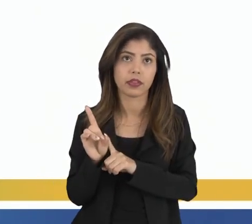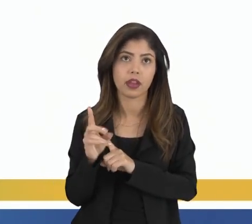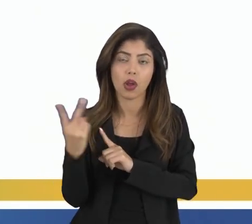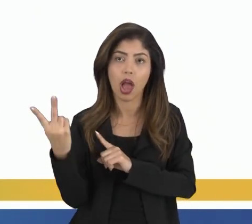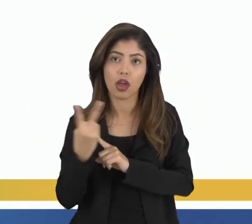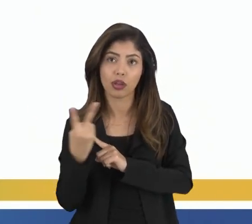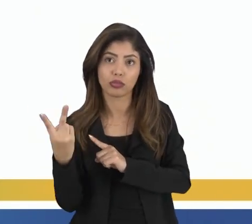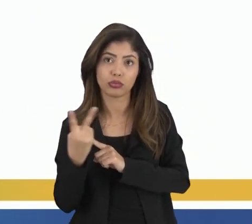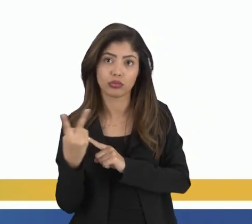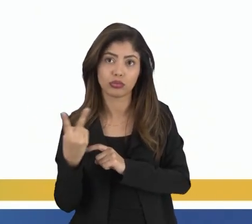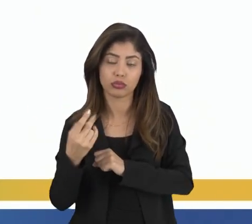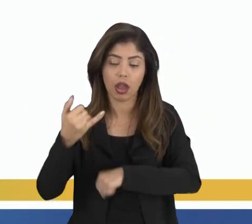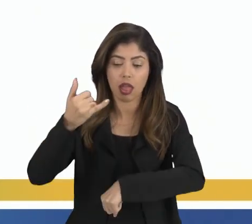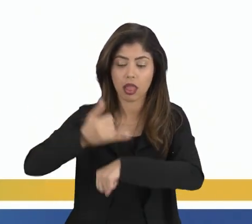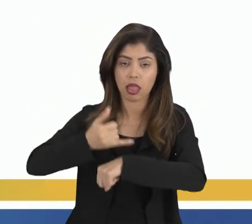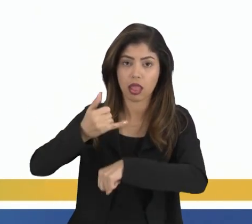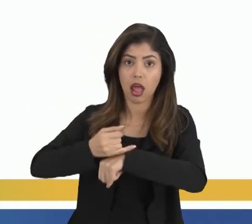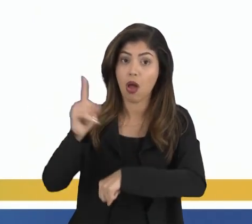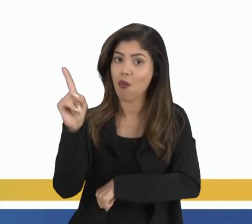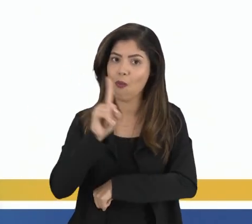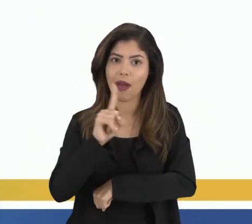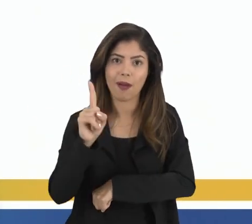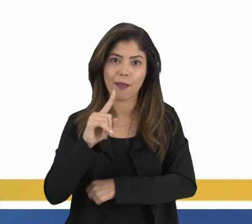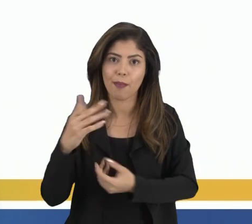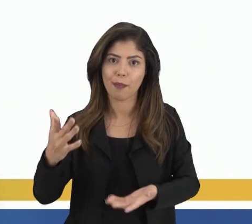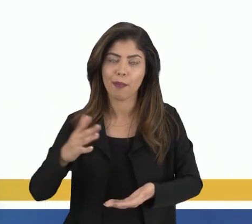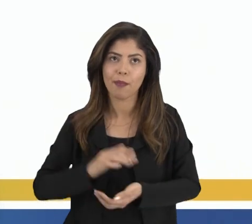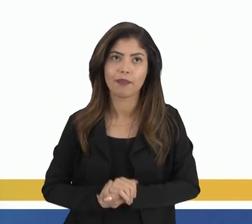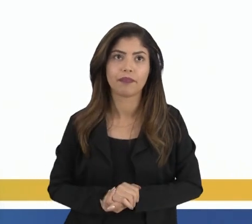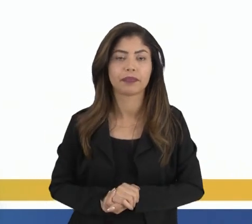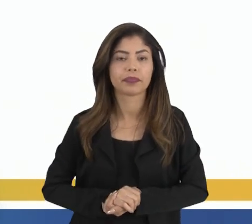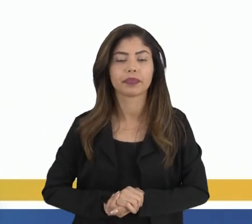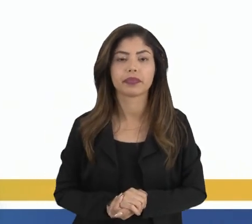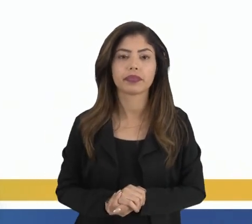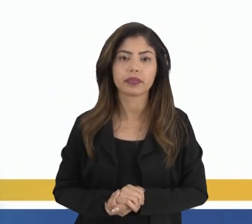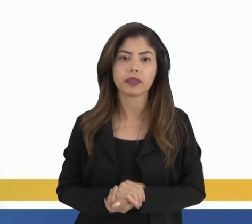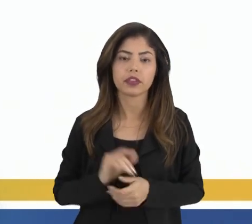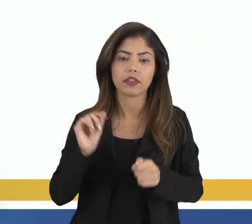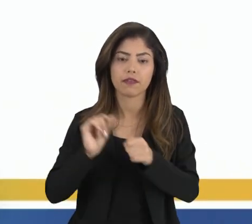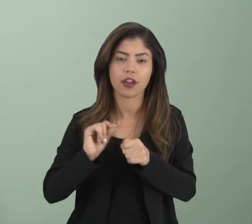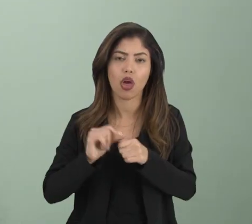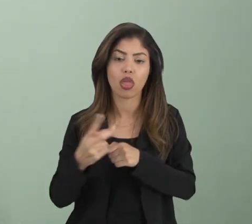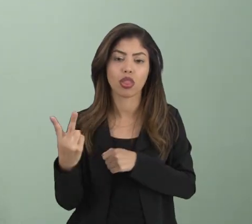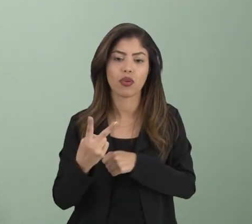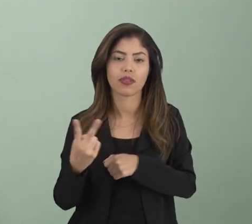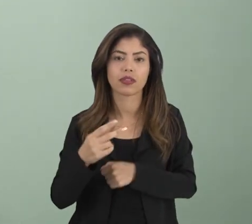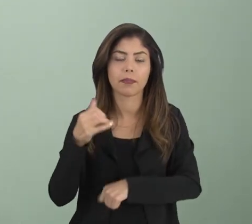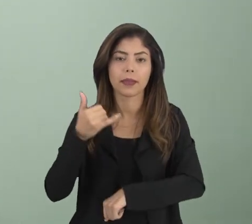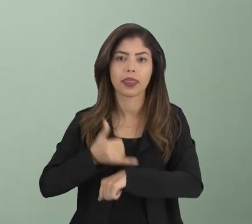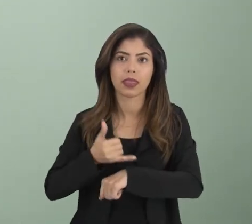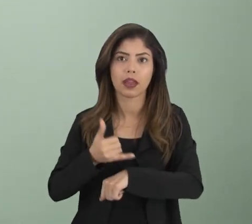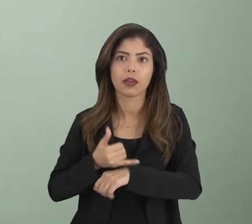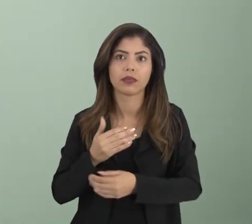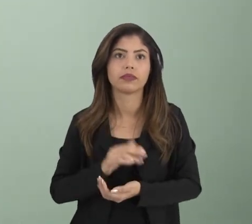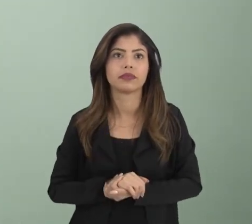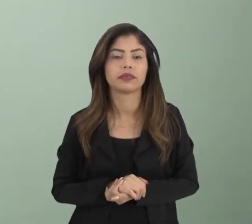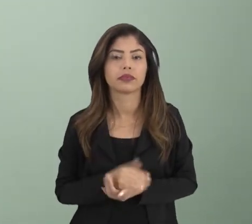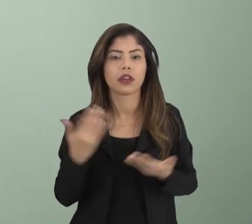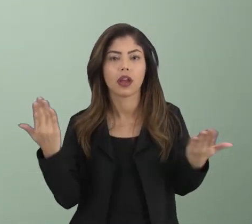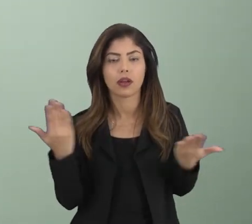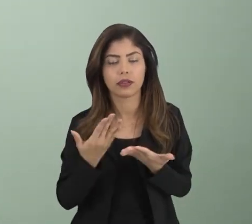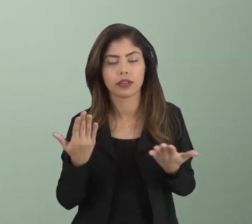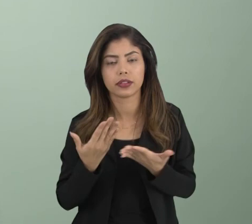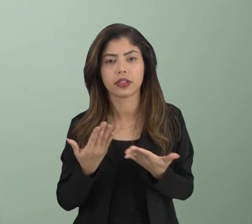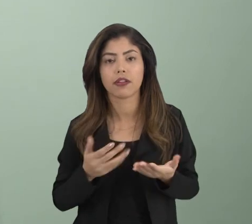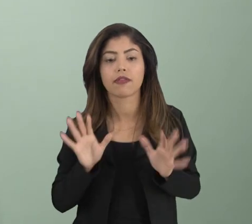achamos o nosso gabarito, letra D, ácido clorídrico é um composto covalente, é um composto formado por